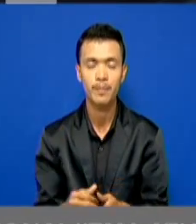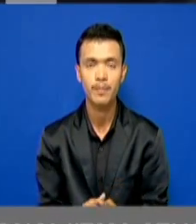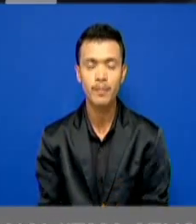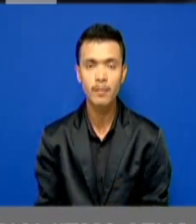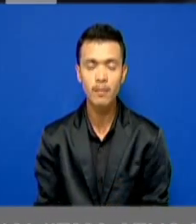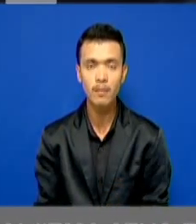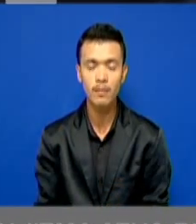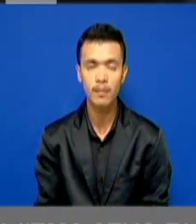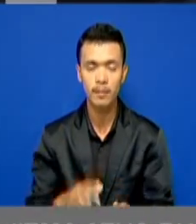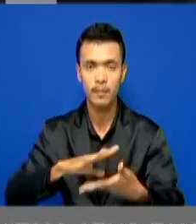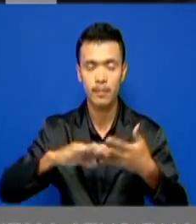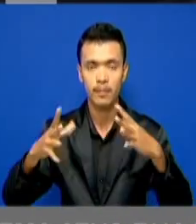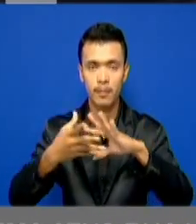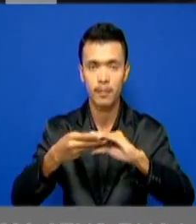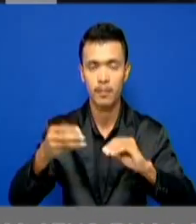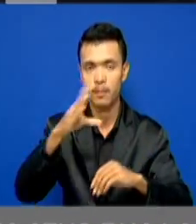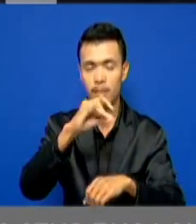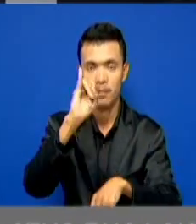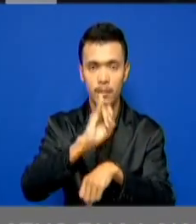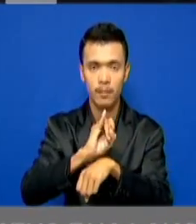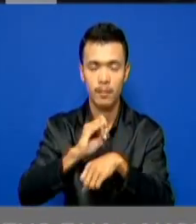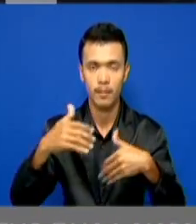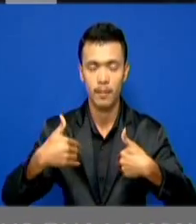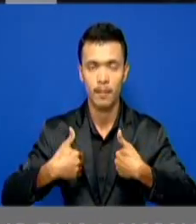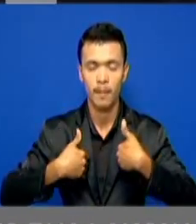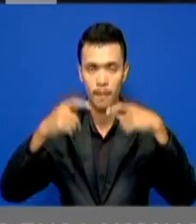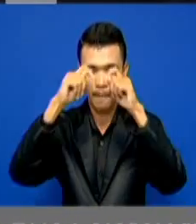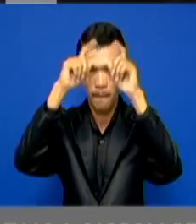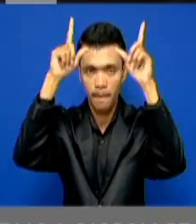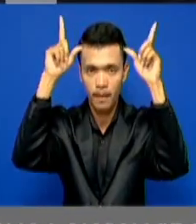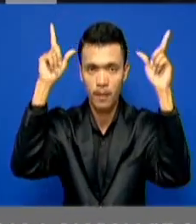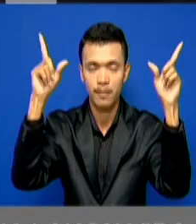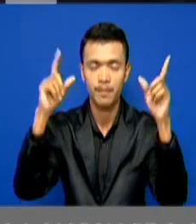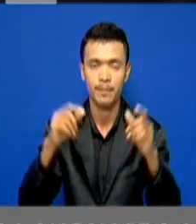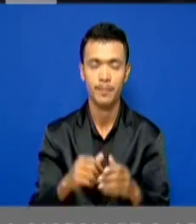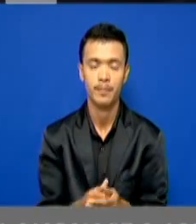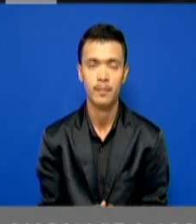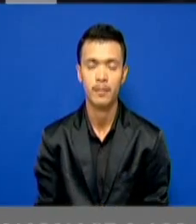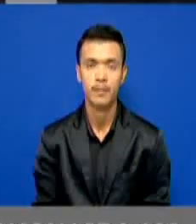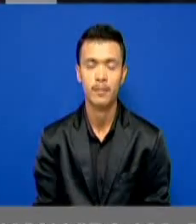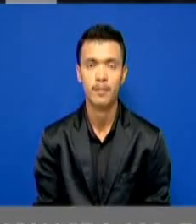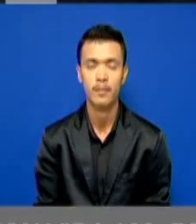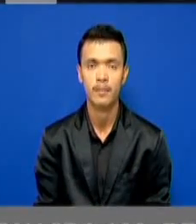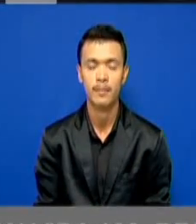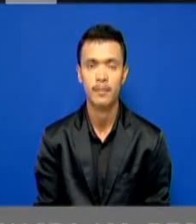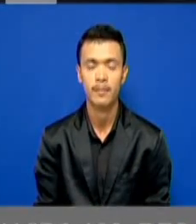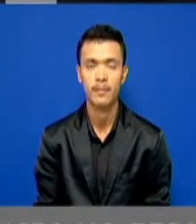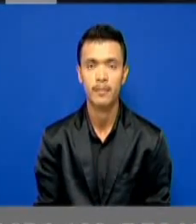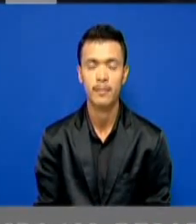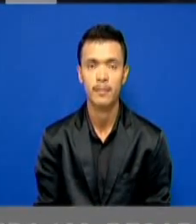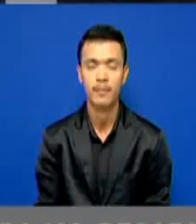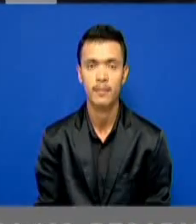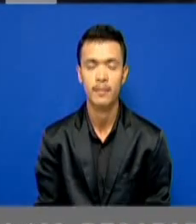longo tempo da história da Igreja aqui em Timor, mas especialmente, e afim, fiz também um pouco apelo,